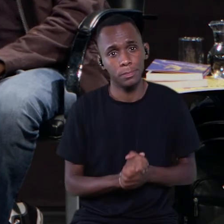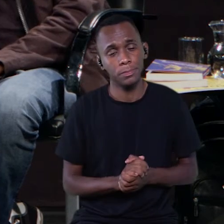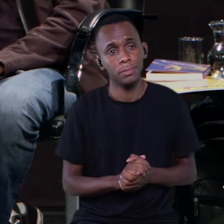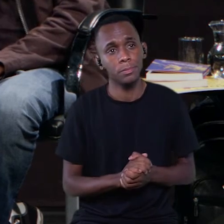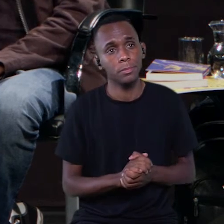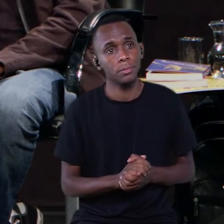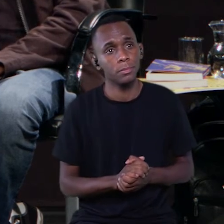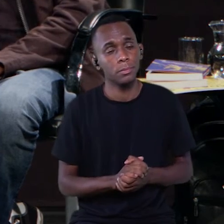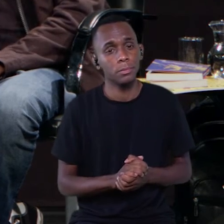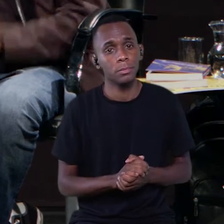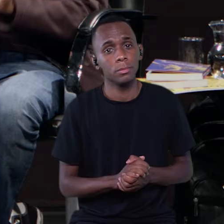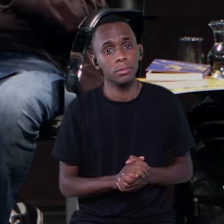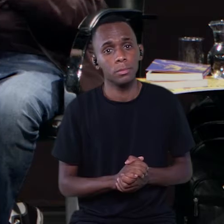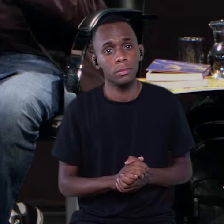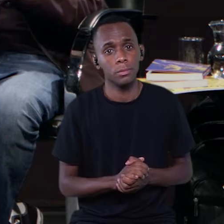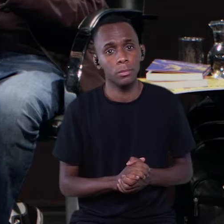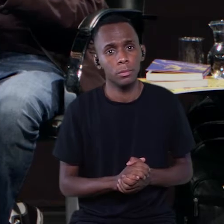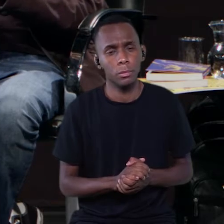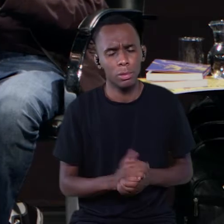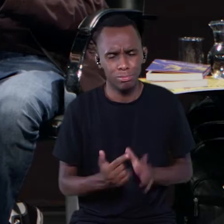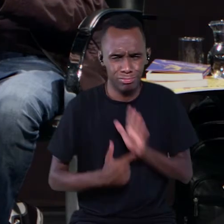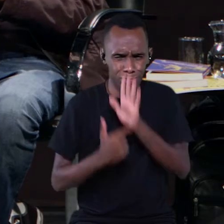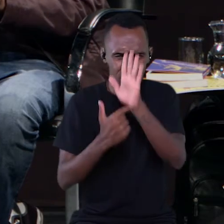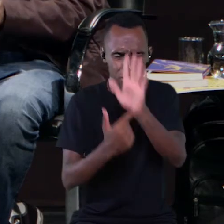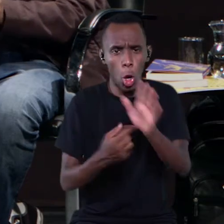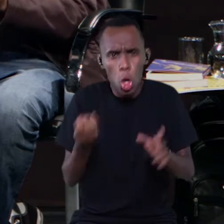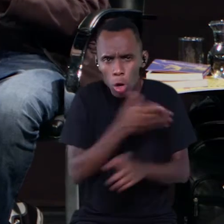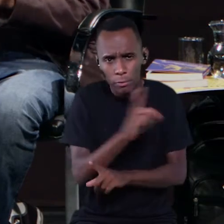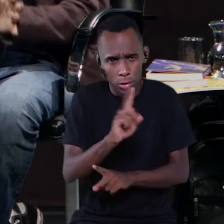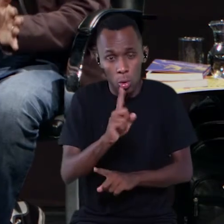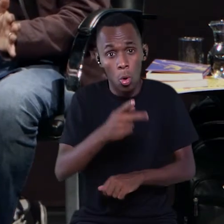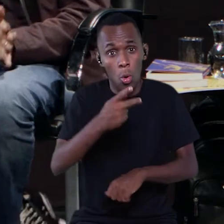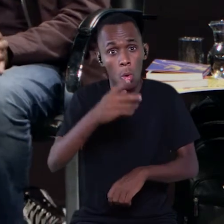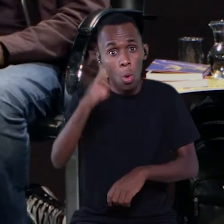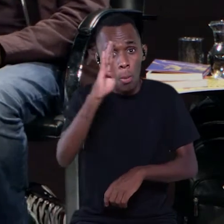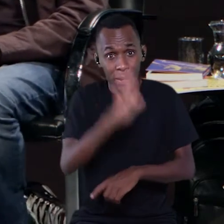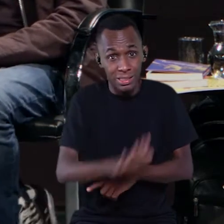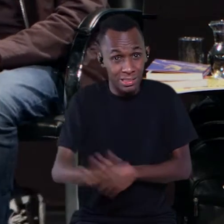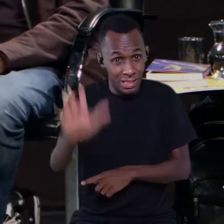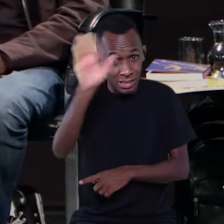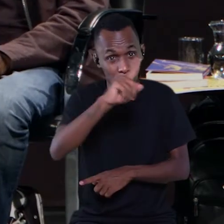nossas reflexões. E que não é nenhuma expressão de novidade, né? O Brasil é um país cruel.